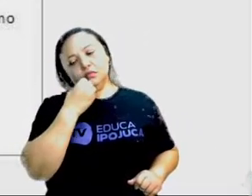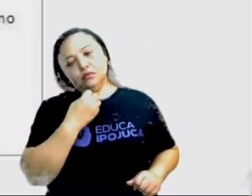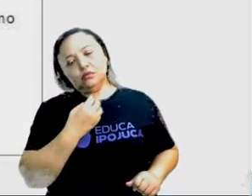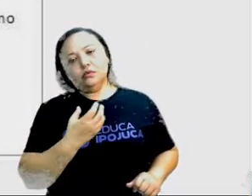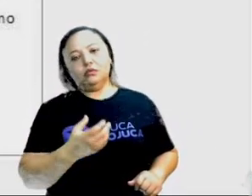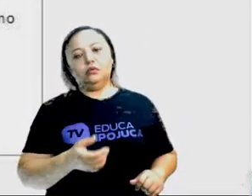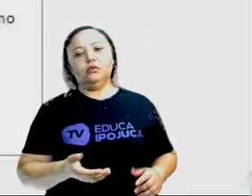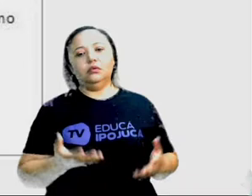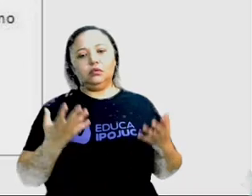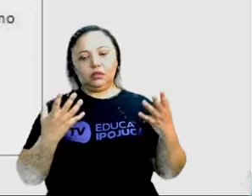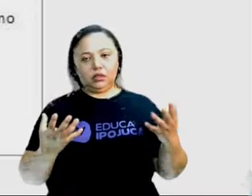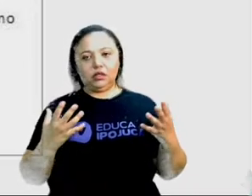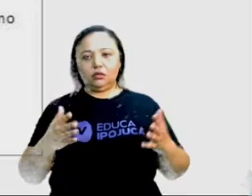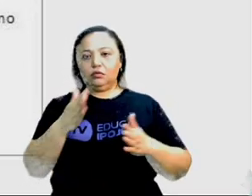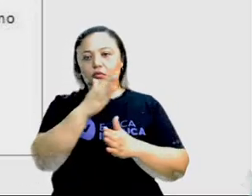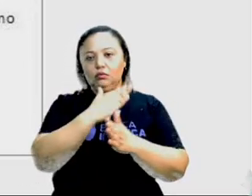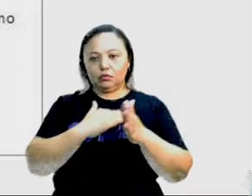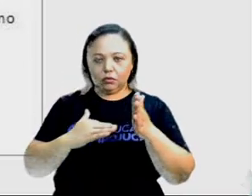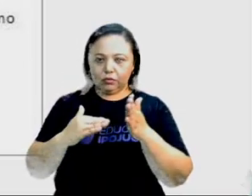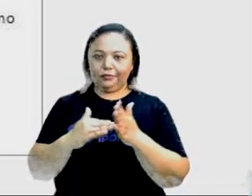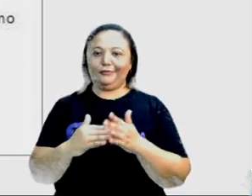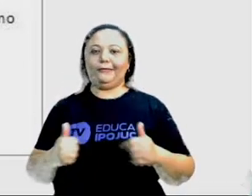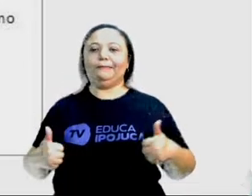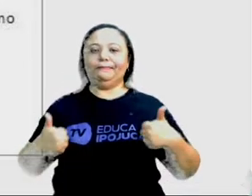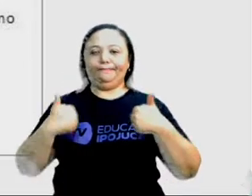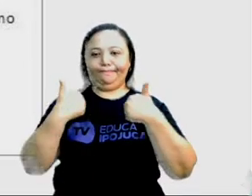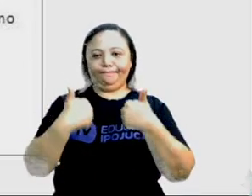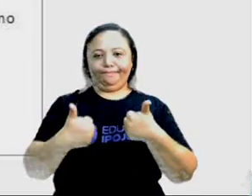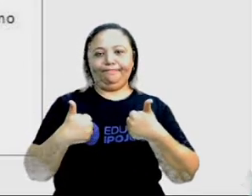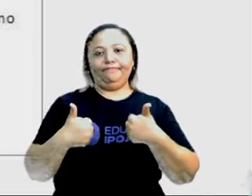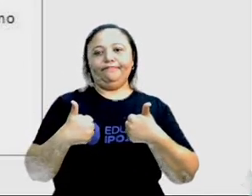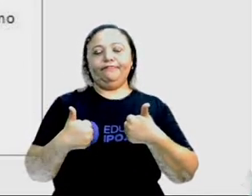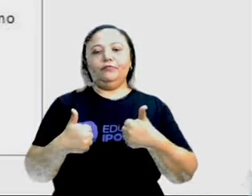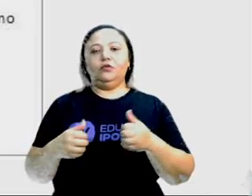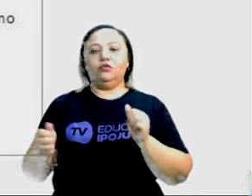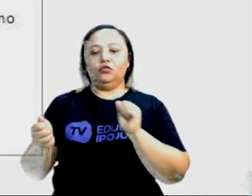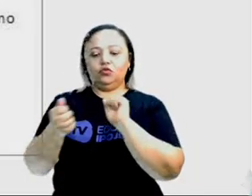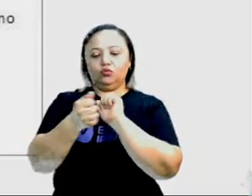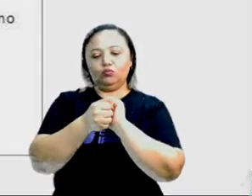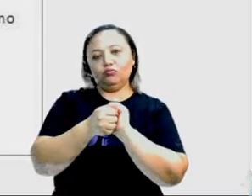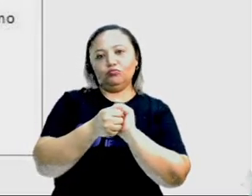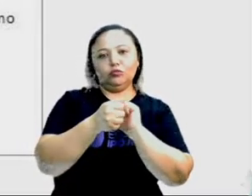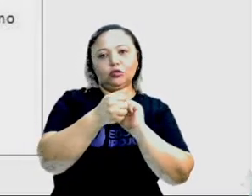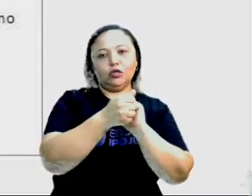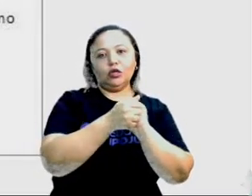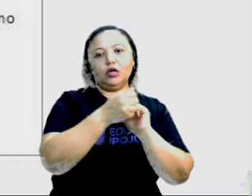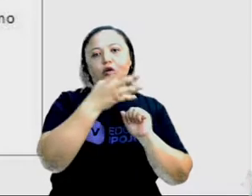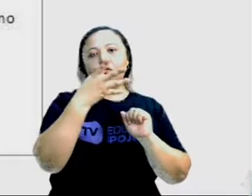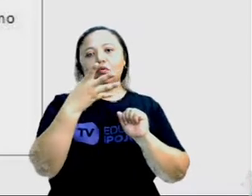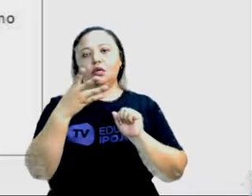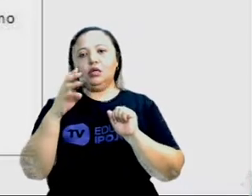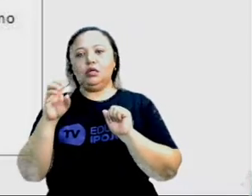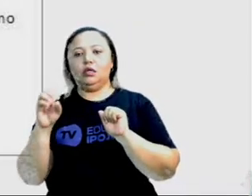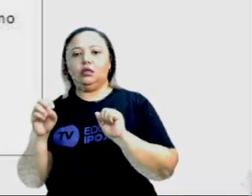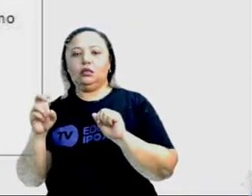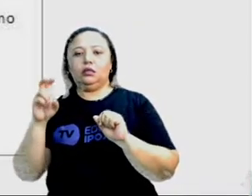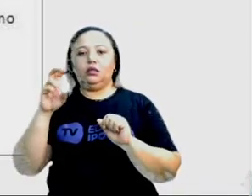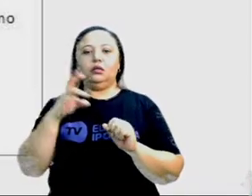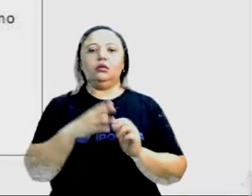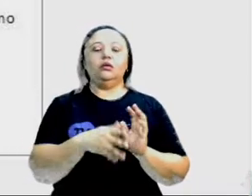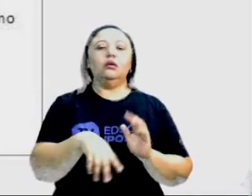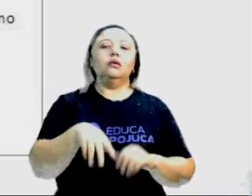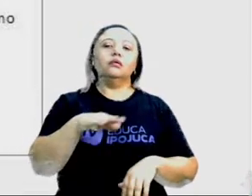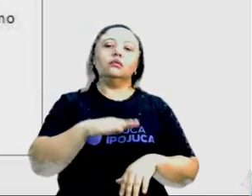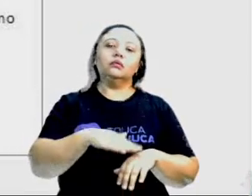mundo ótimo. Então, eu vou pensar aqui. Eu vou juntar 40, mais 25, mais 35,